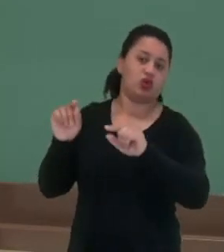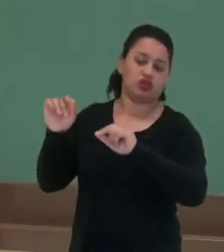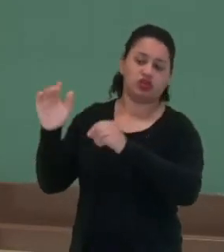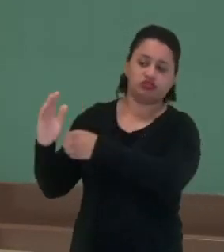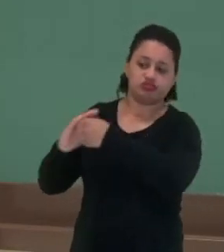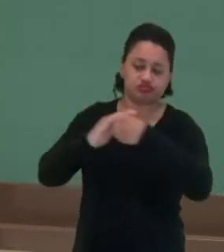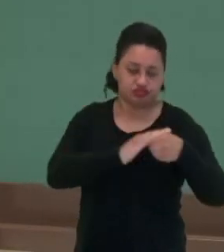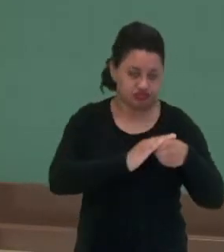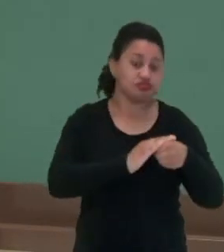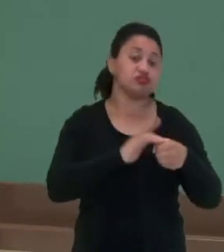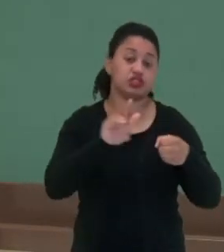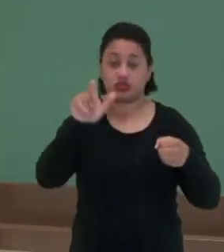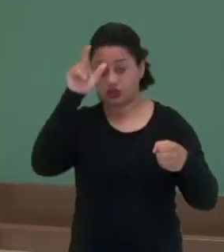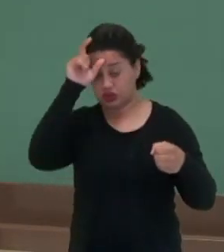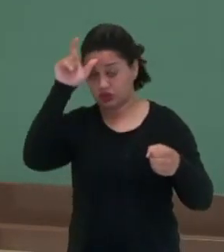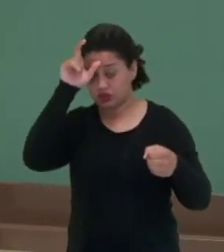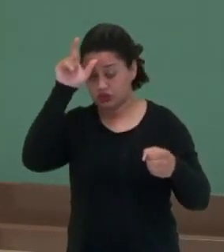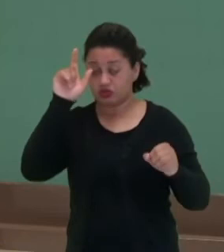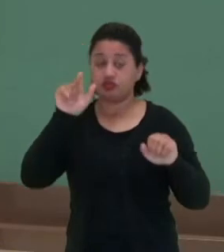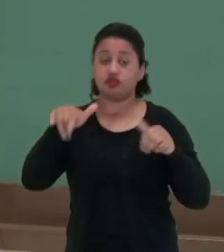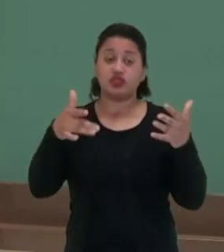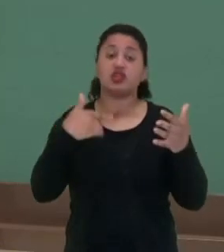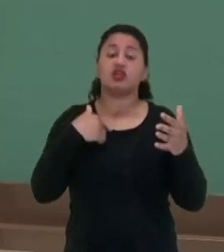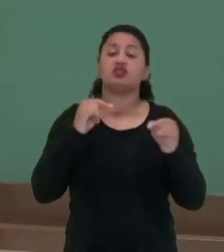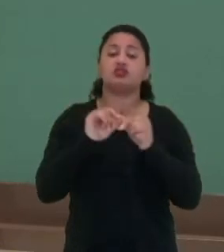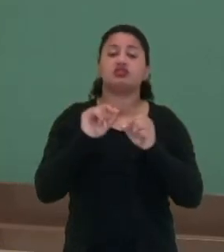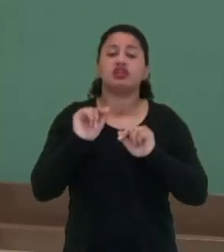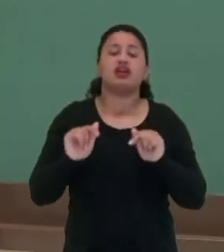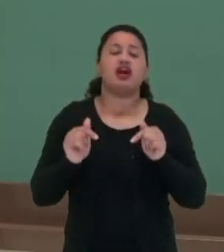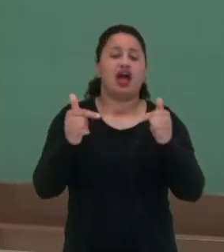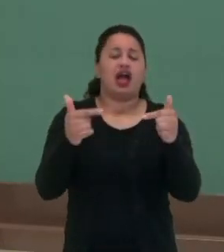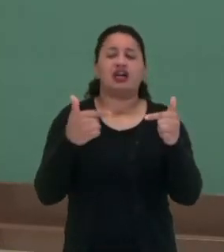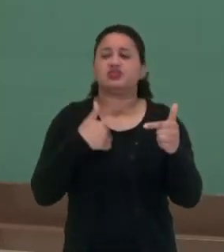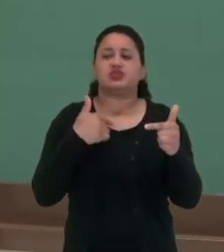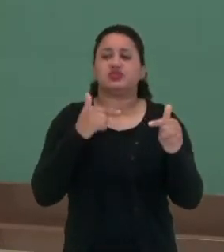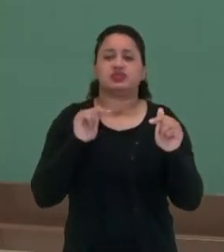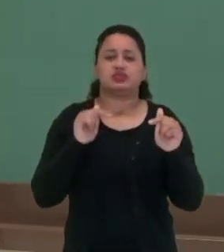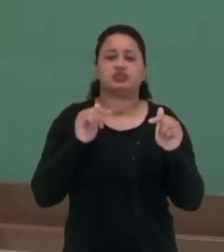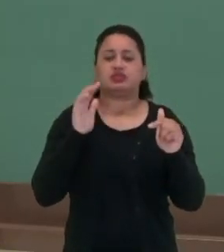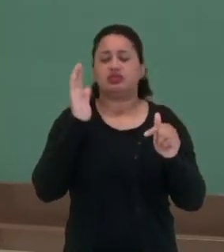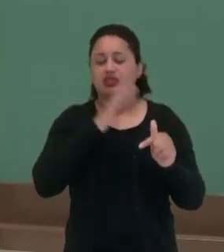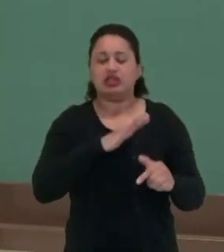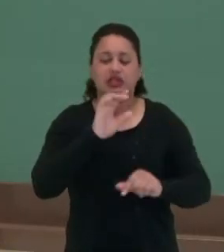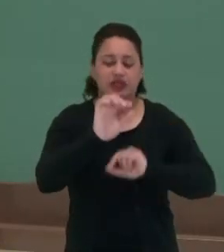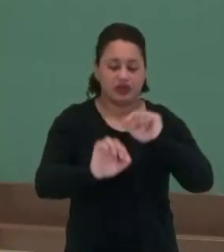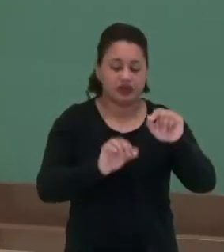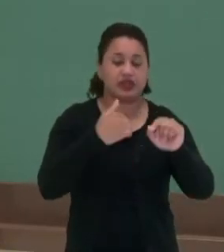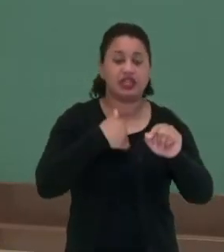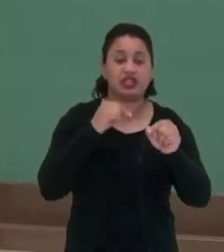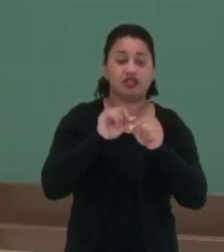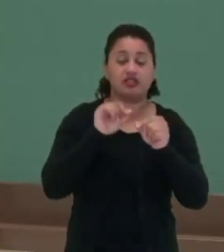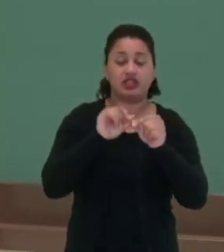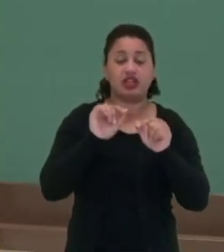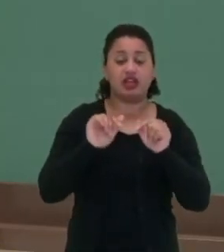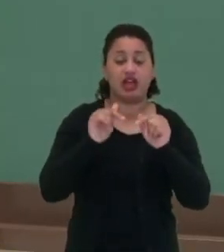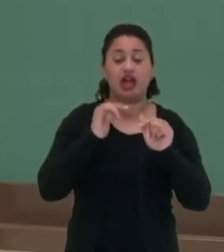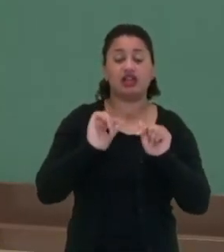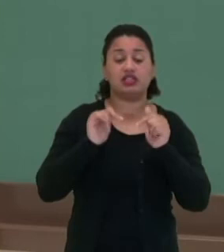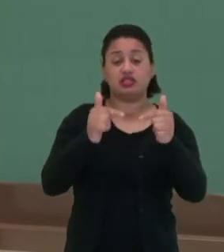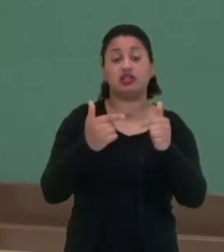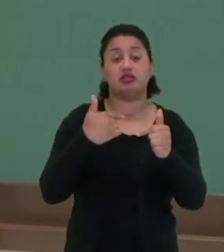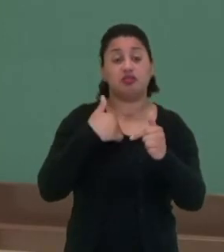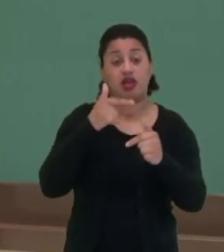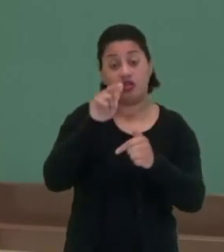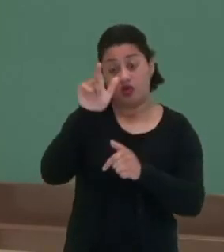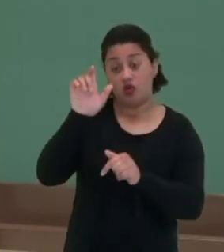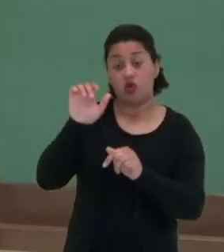oprimindo, no caso os turcos, acabam realizando atos de terrorismo, de aterrorizar a população, no caso ali a população